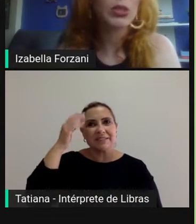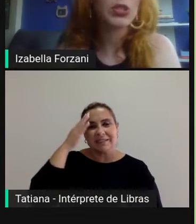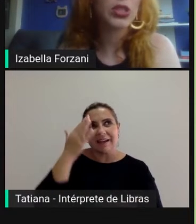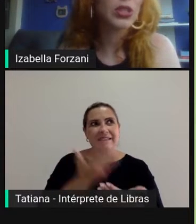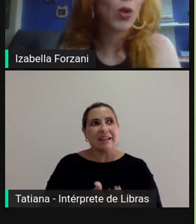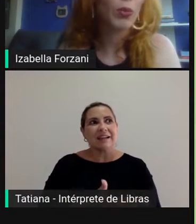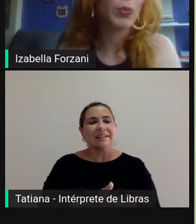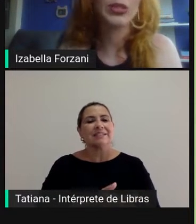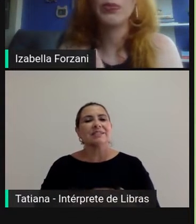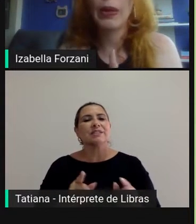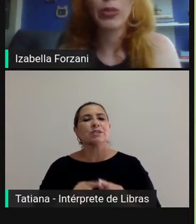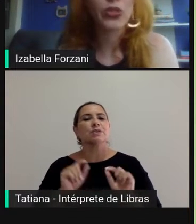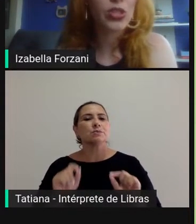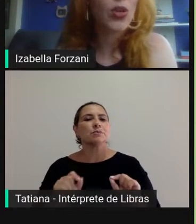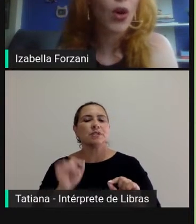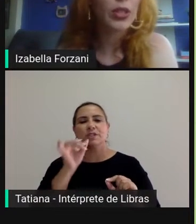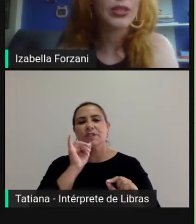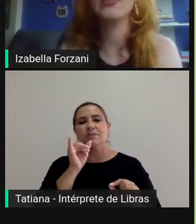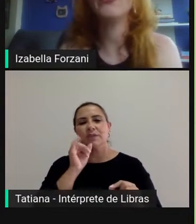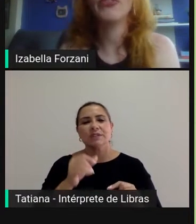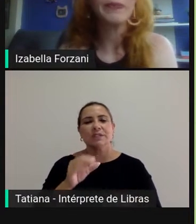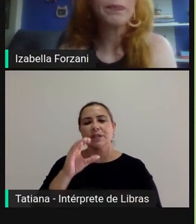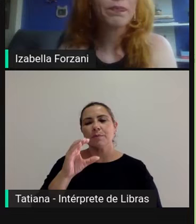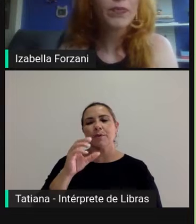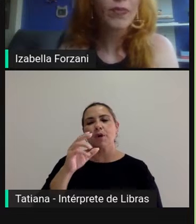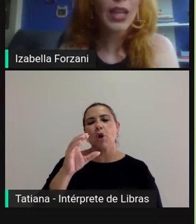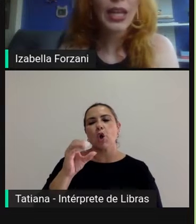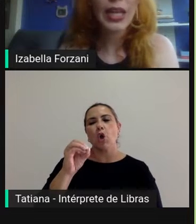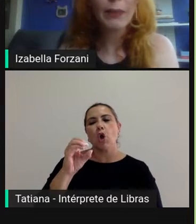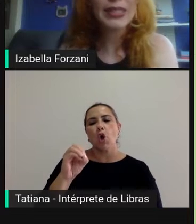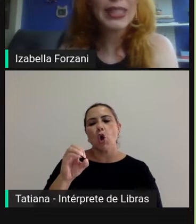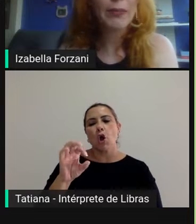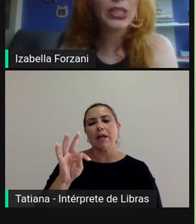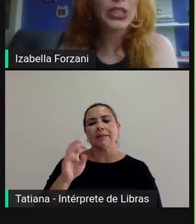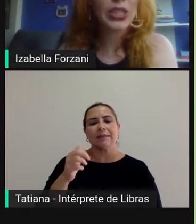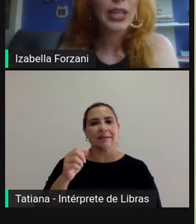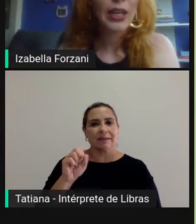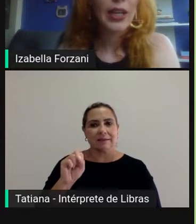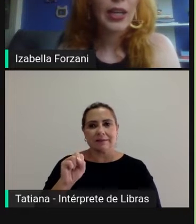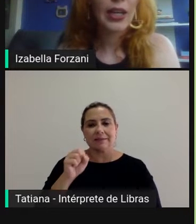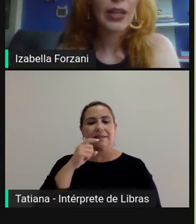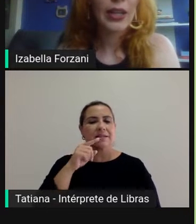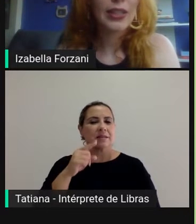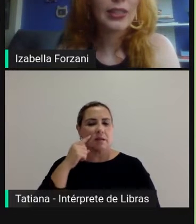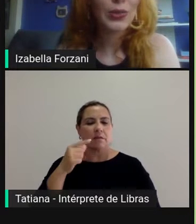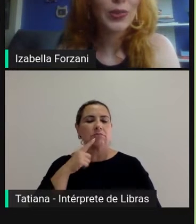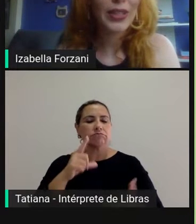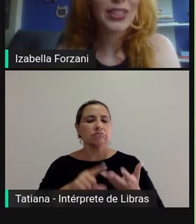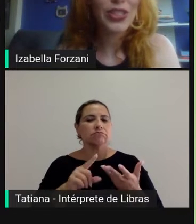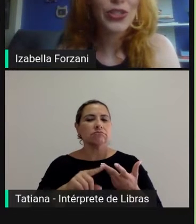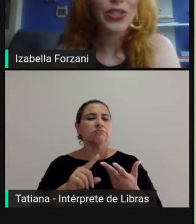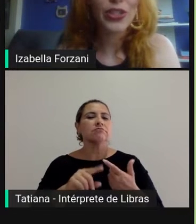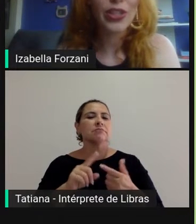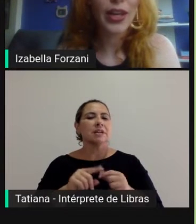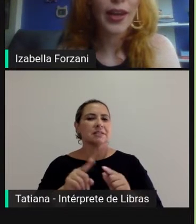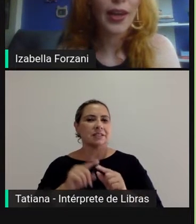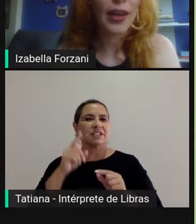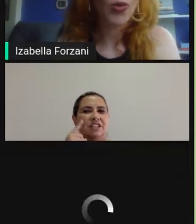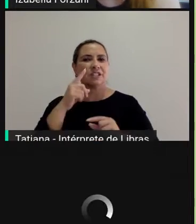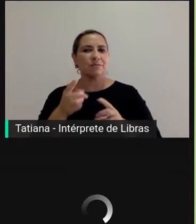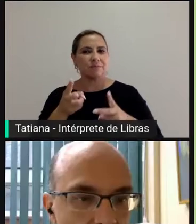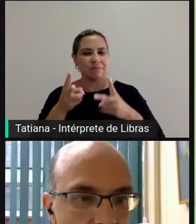em algumas medidas, como, por exemplo, a política de cotas, enfim. Basicamente, Isso que a